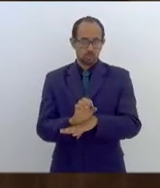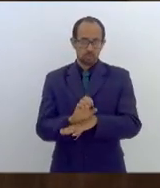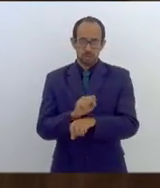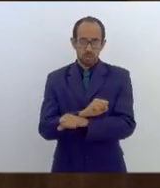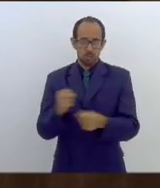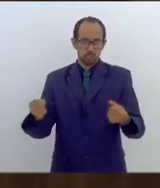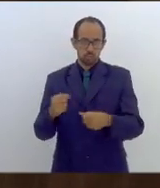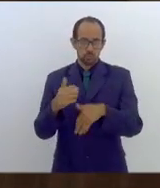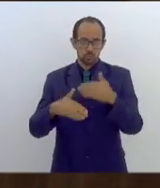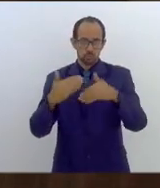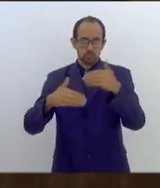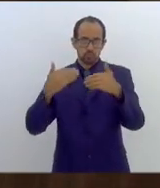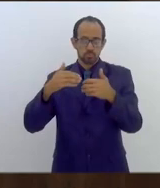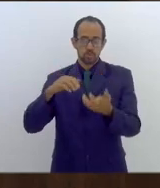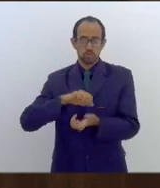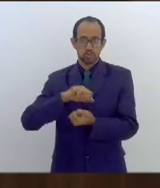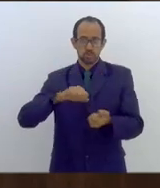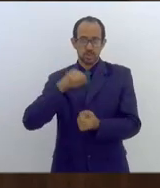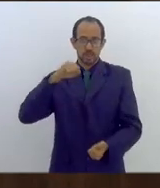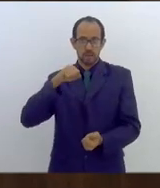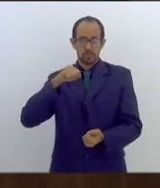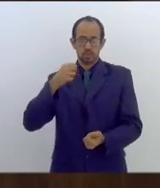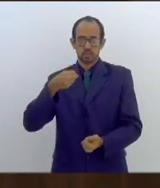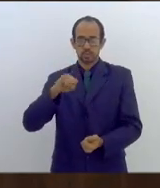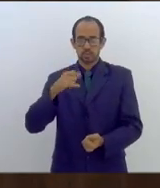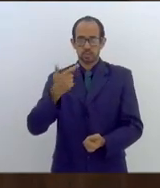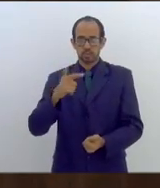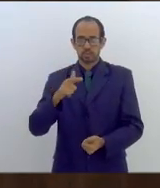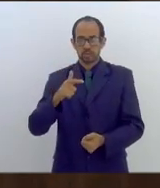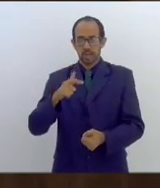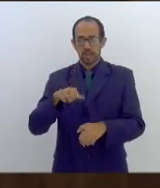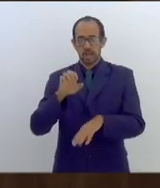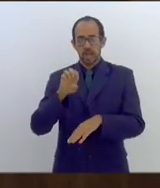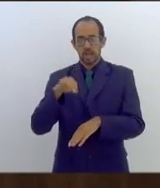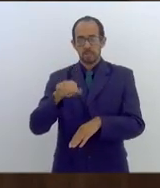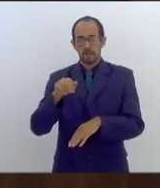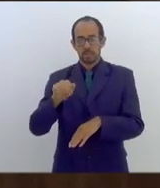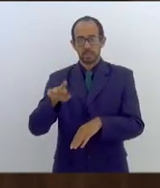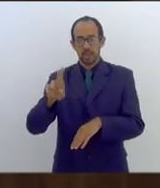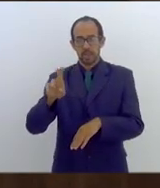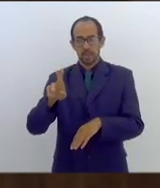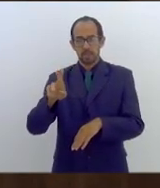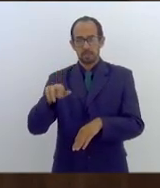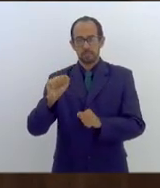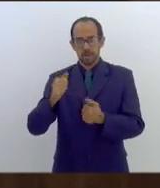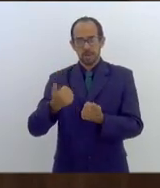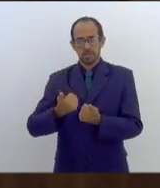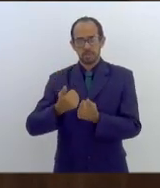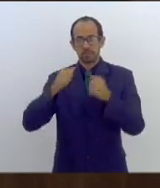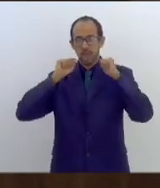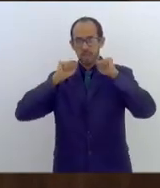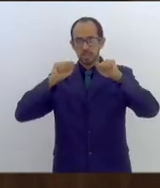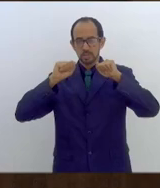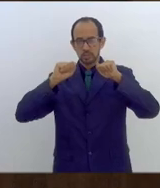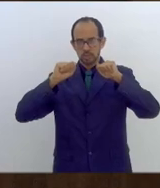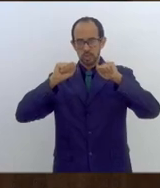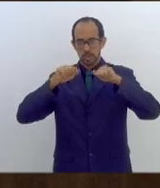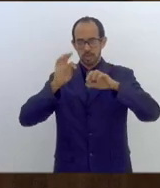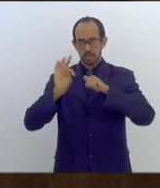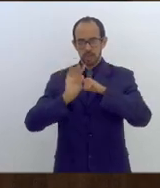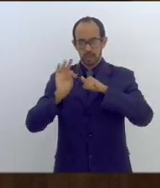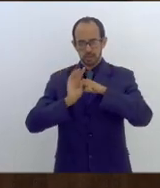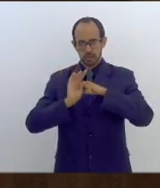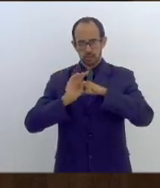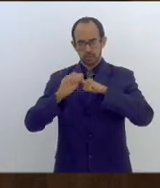rural sustentável sem a atuação da Emater no assessoramento técnico, sobretudo aos micro, pequenos e